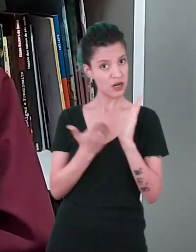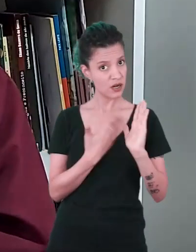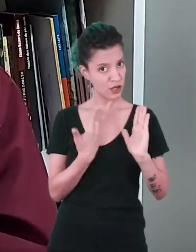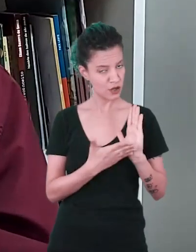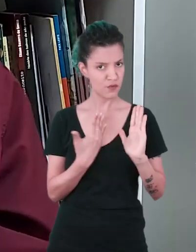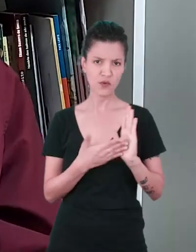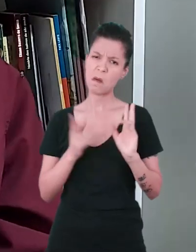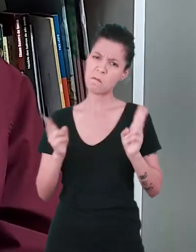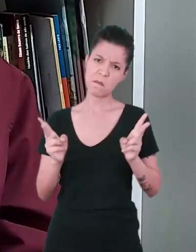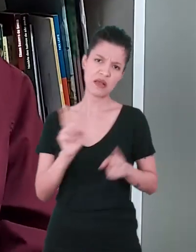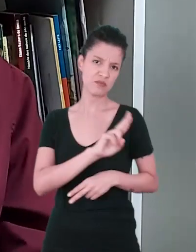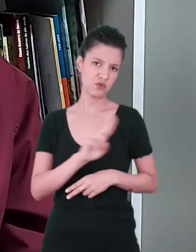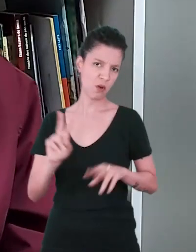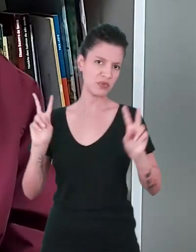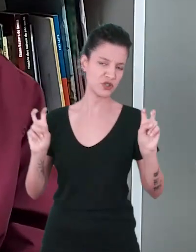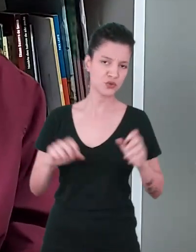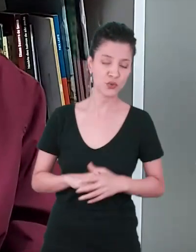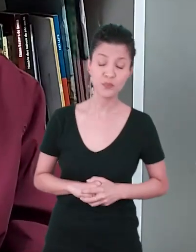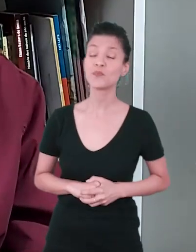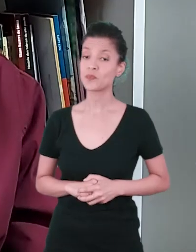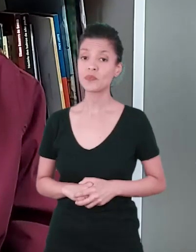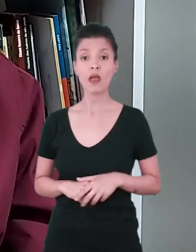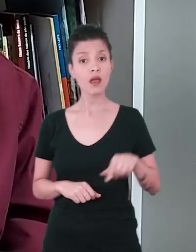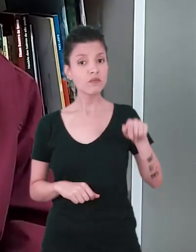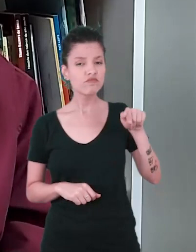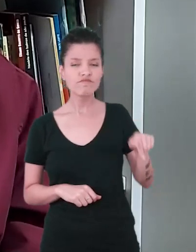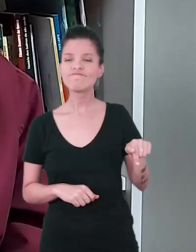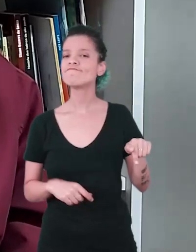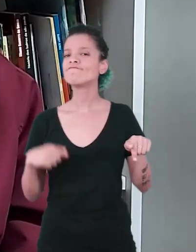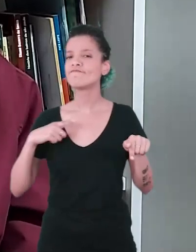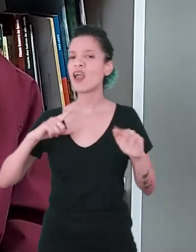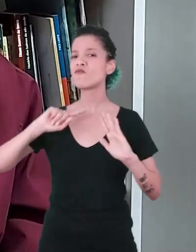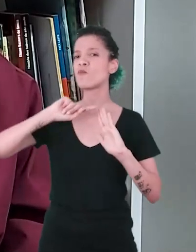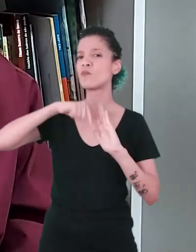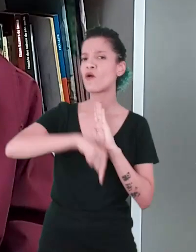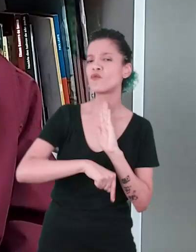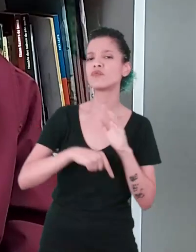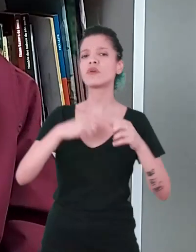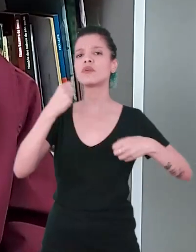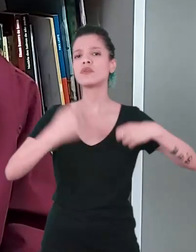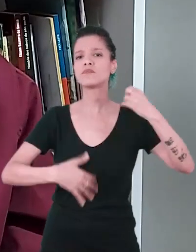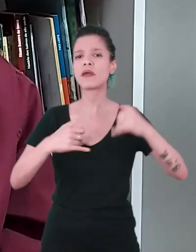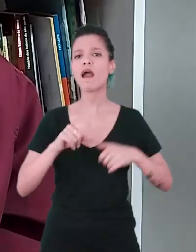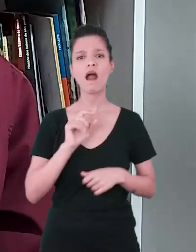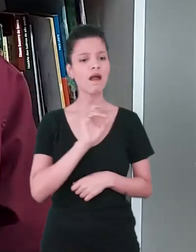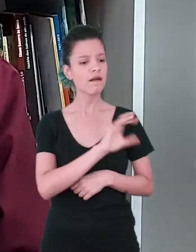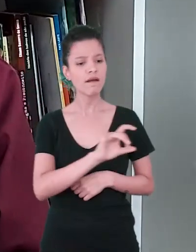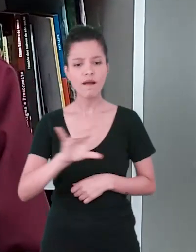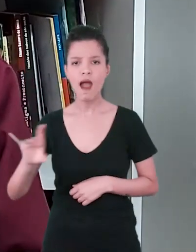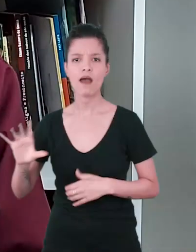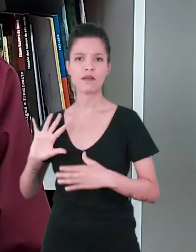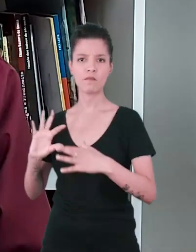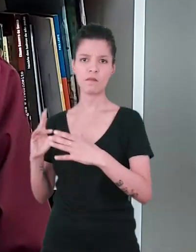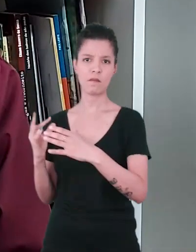mesmo nome, e a partir dele a gente trouxe mais um aprofundamento sobre cada um desses patrimônios.